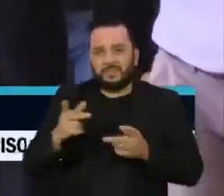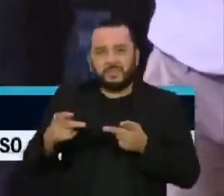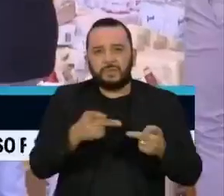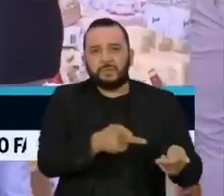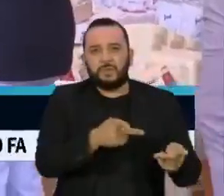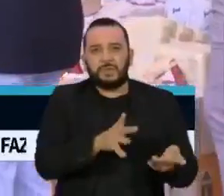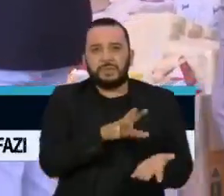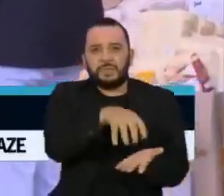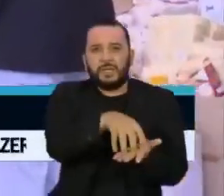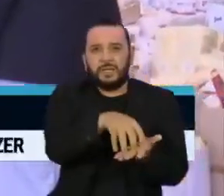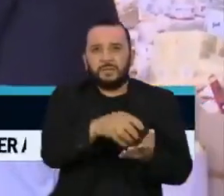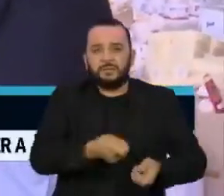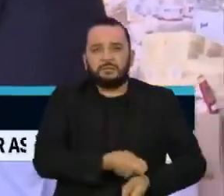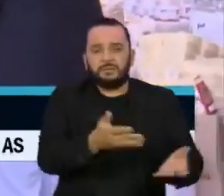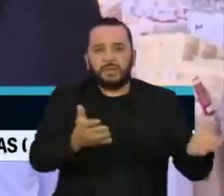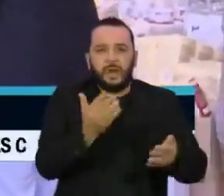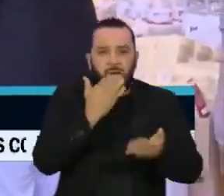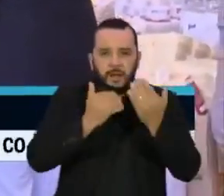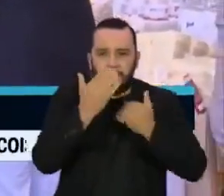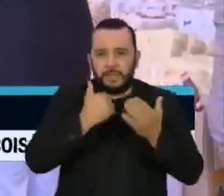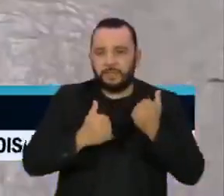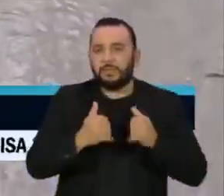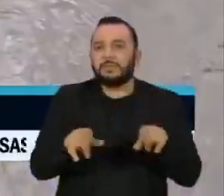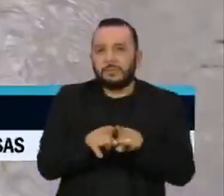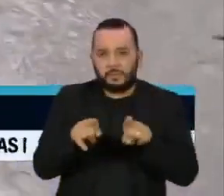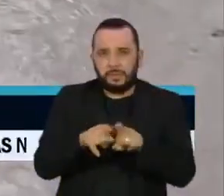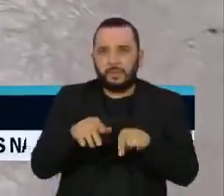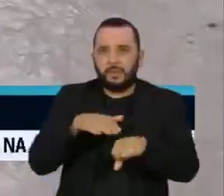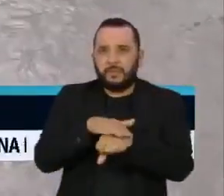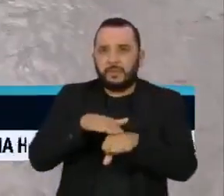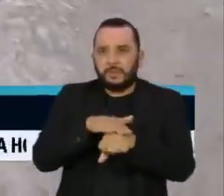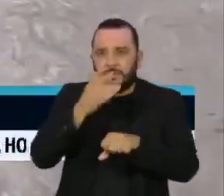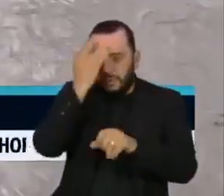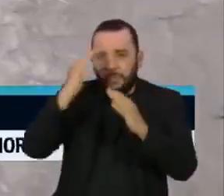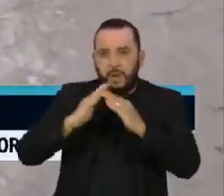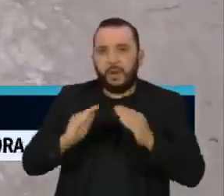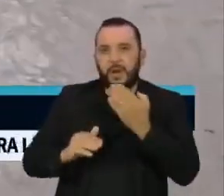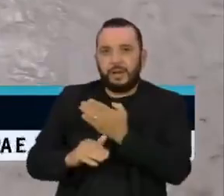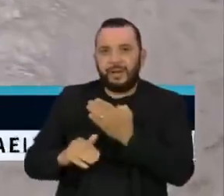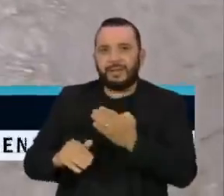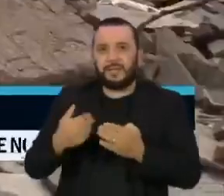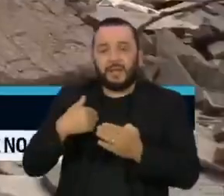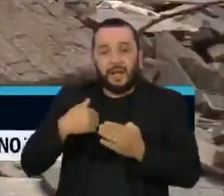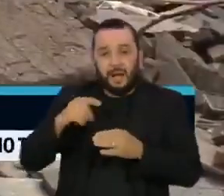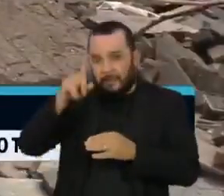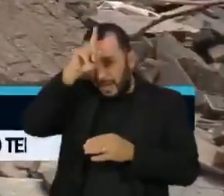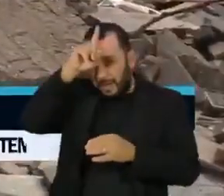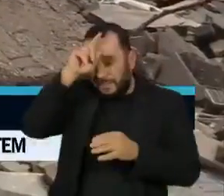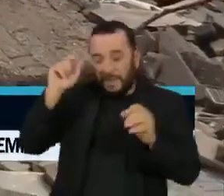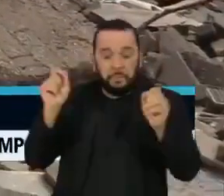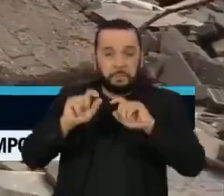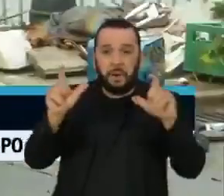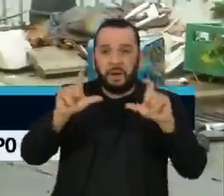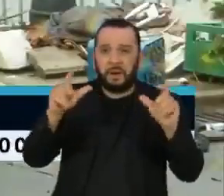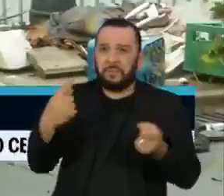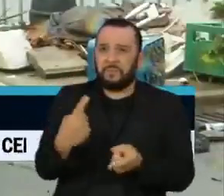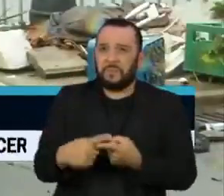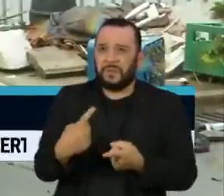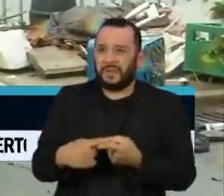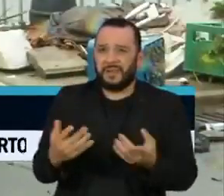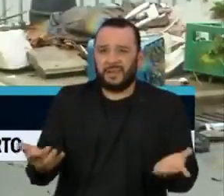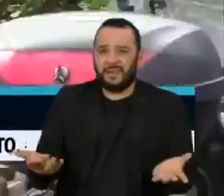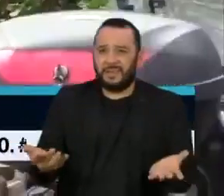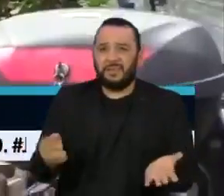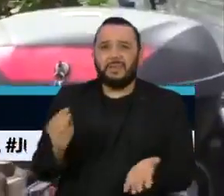de alimentos e conversou com moradores de voluntários os alemães estão chocados com a tragédia e se per é porque